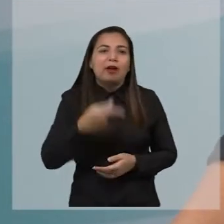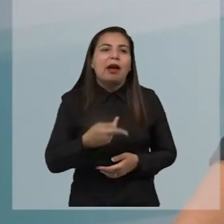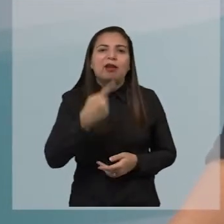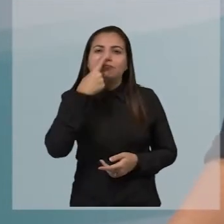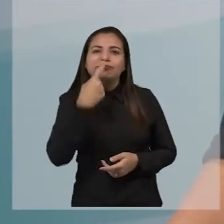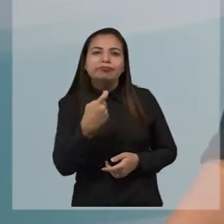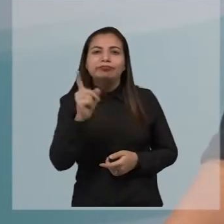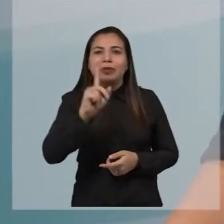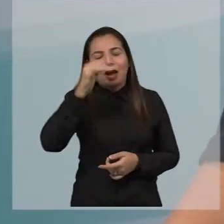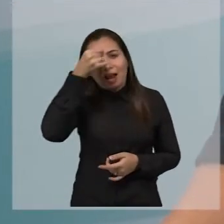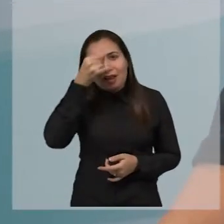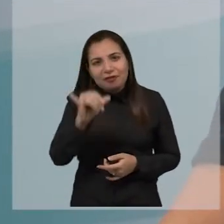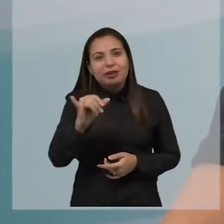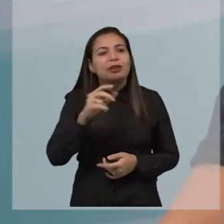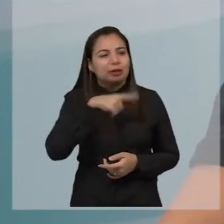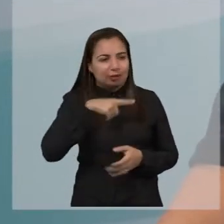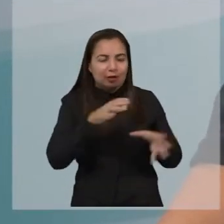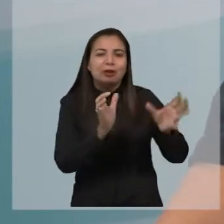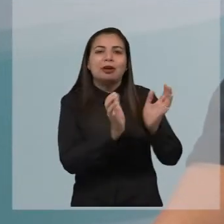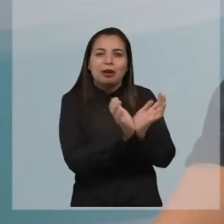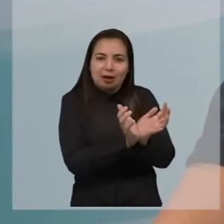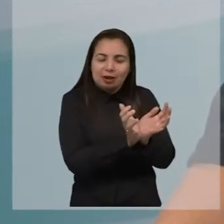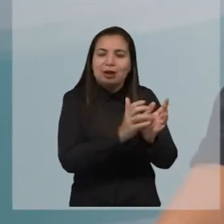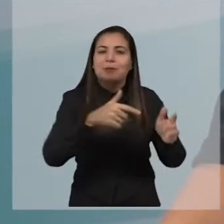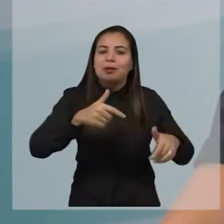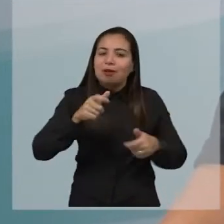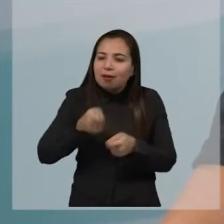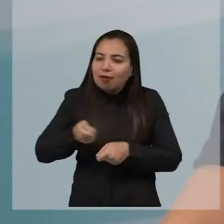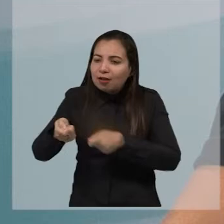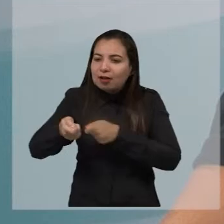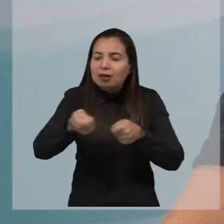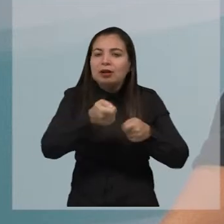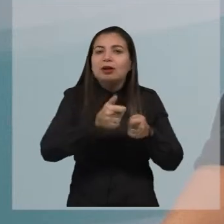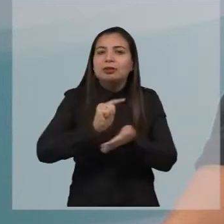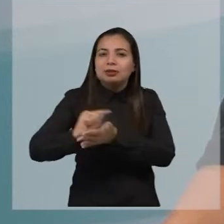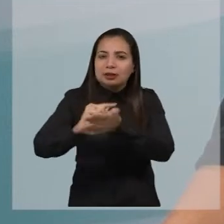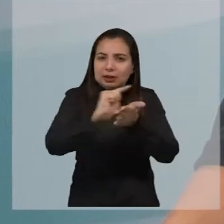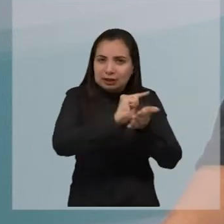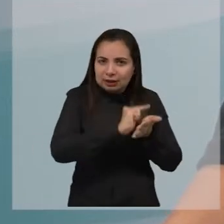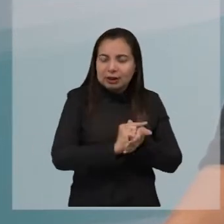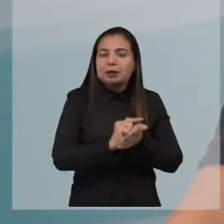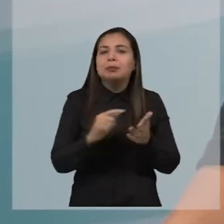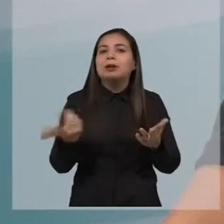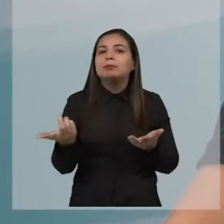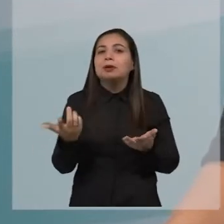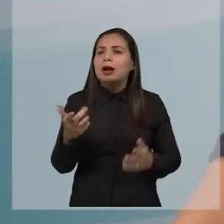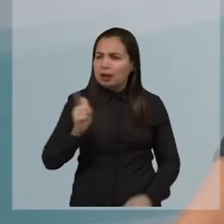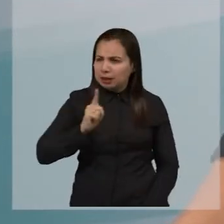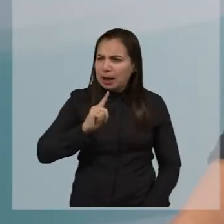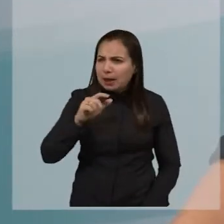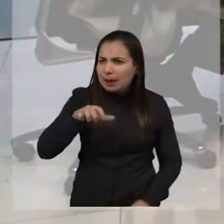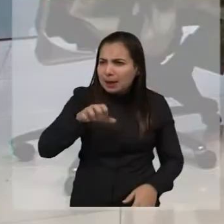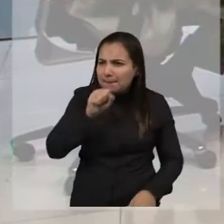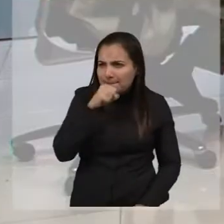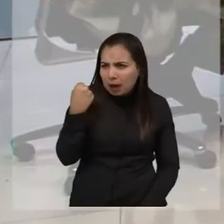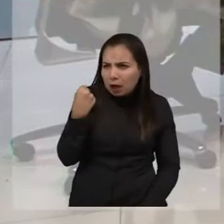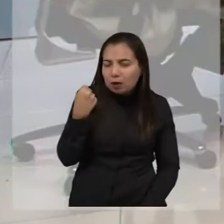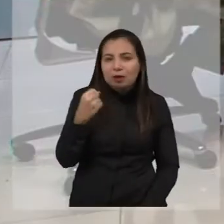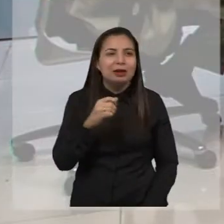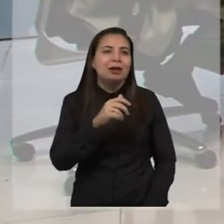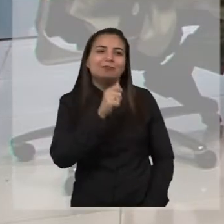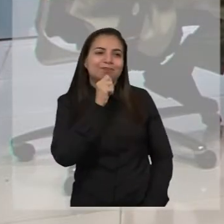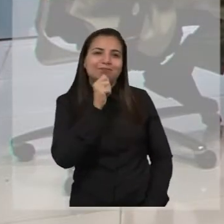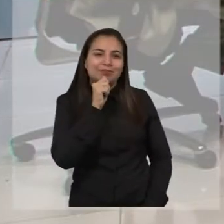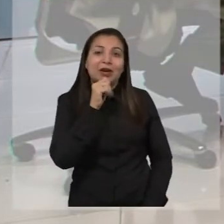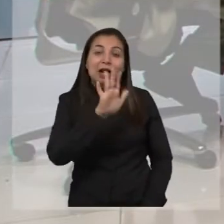trabalho, dessa manutenção da limpeza. A gente tem o Tem livro padaria, aberto. Né? Não, a gente está com... Houve um